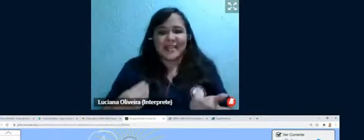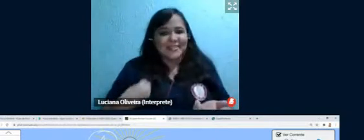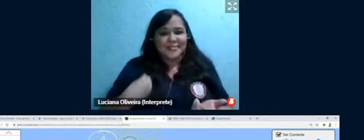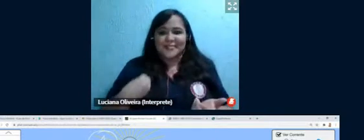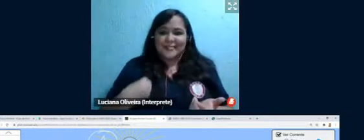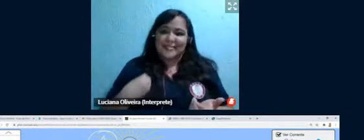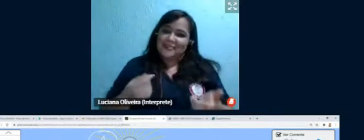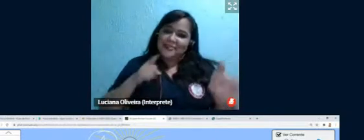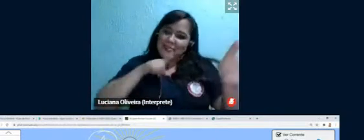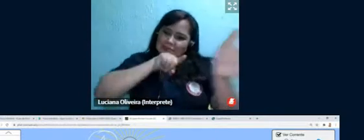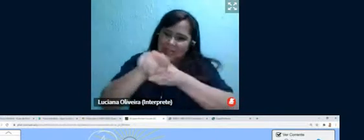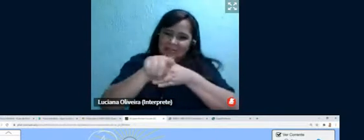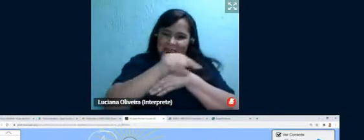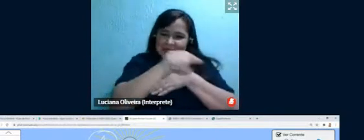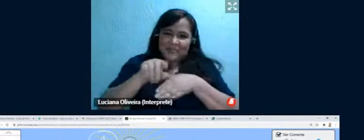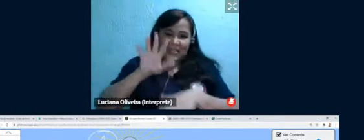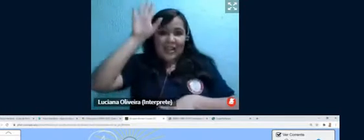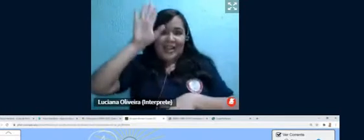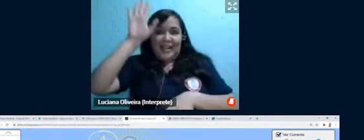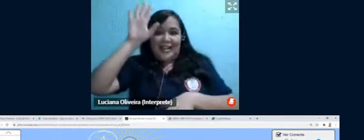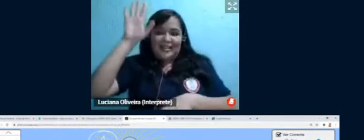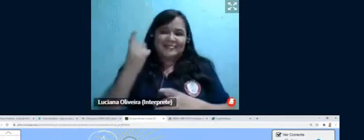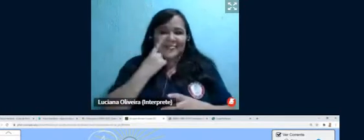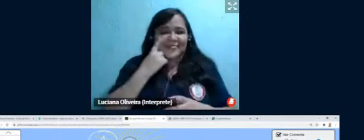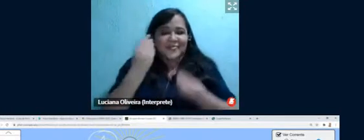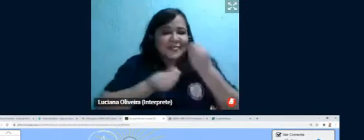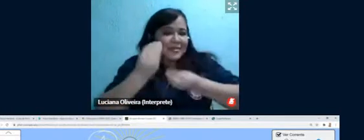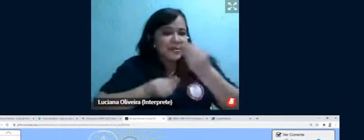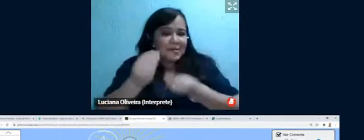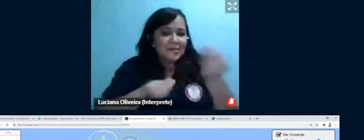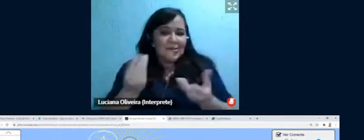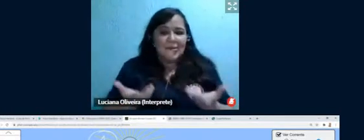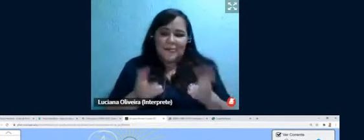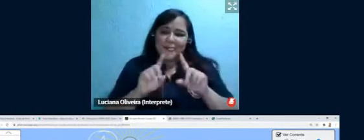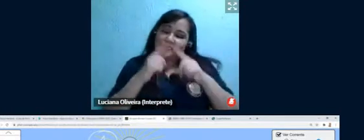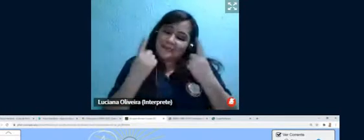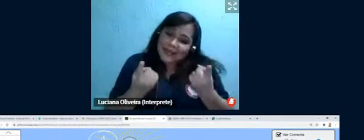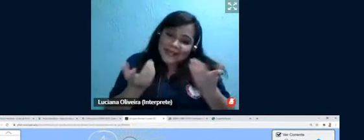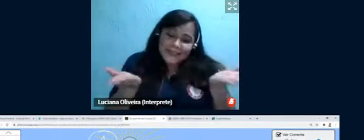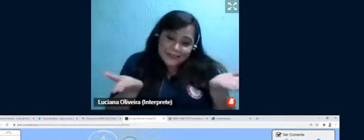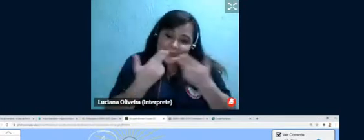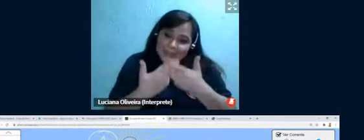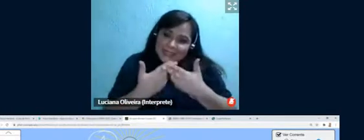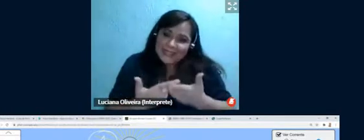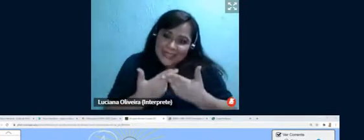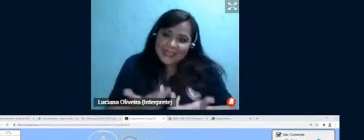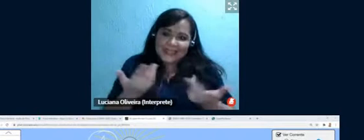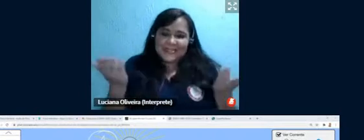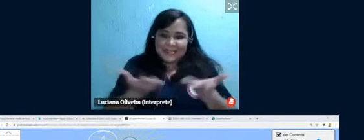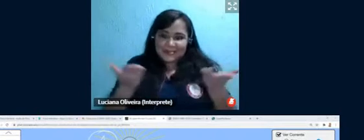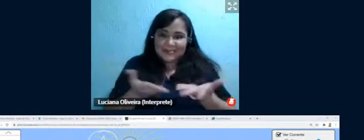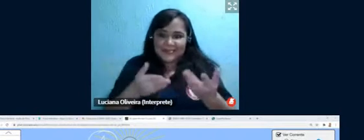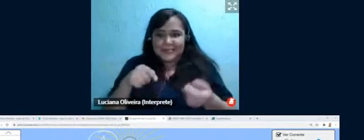gente fazer uma enquete rápida aqui. Mas isso não é possível, então vamos tentar via YouTube. Sendo que no YouTube há